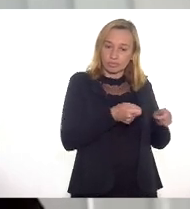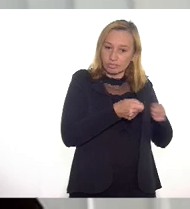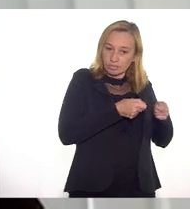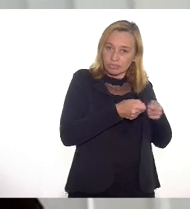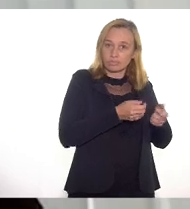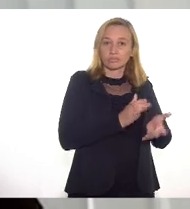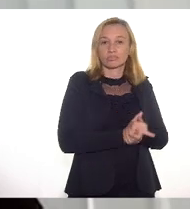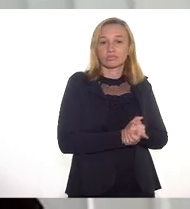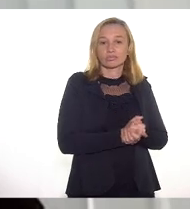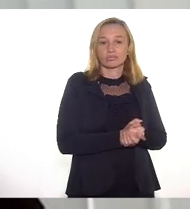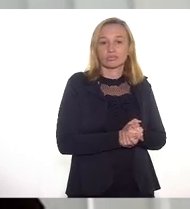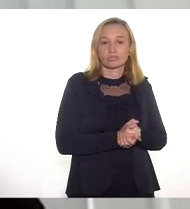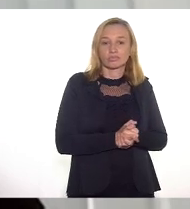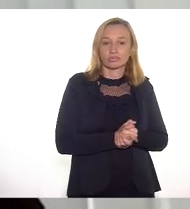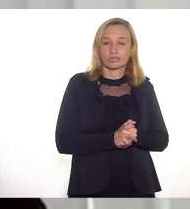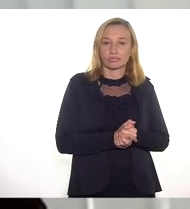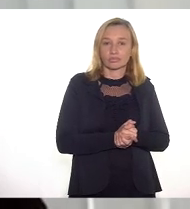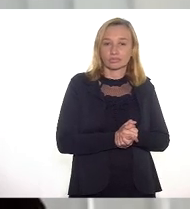Eu venho